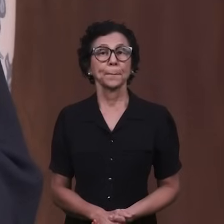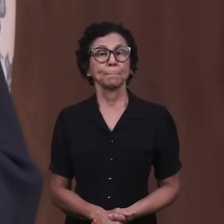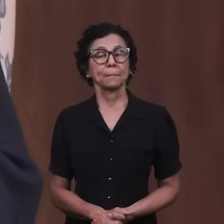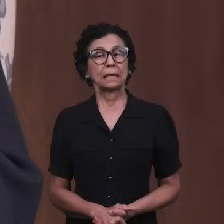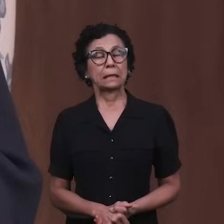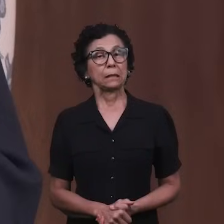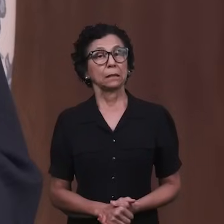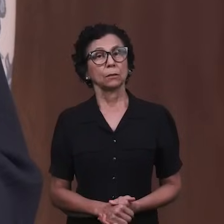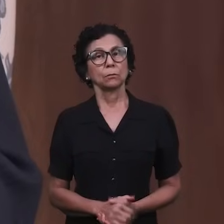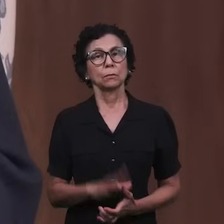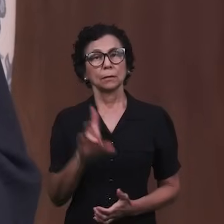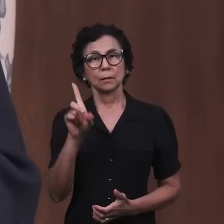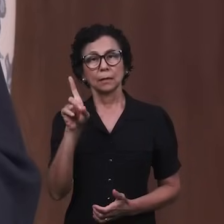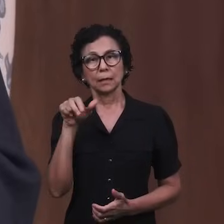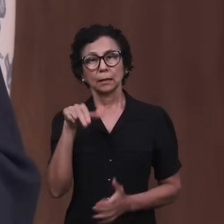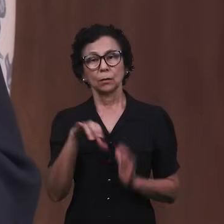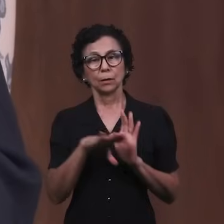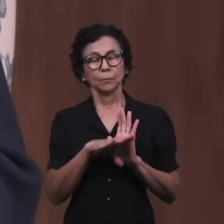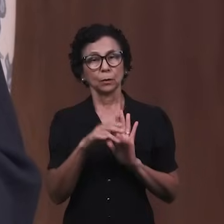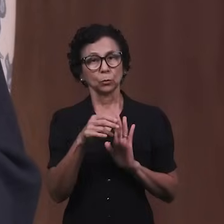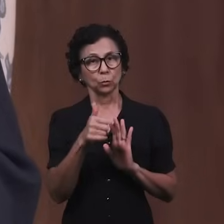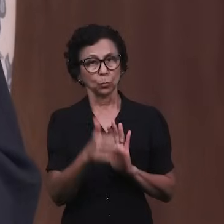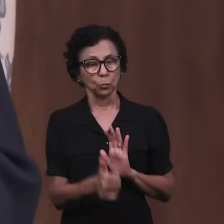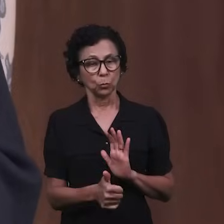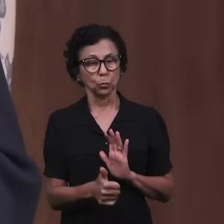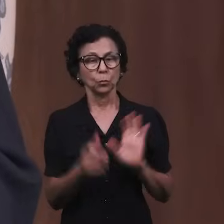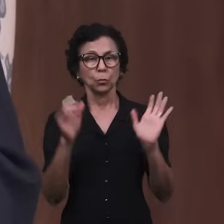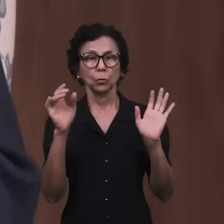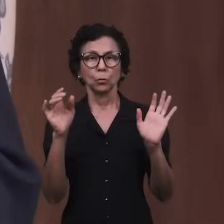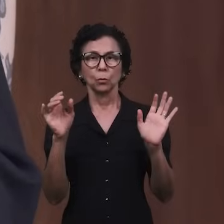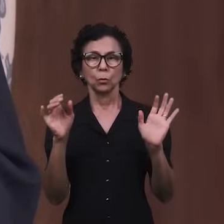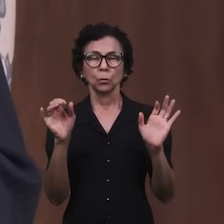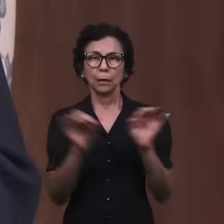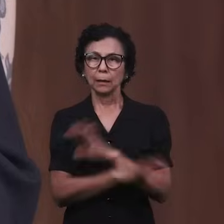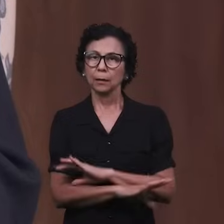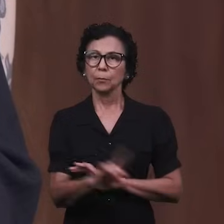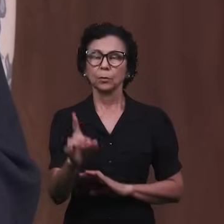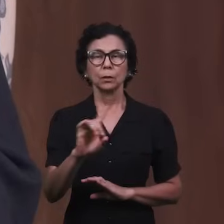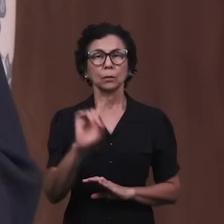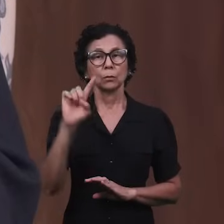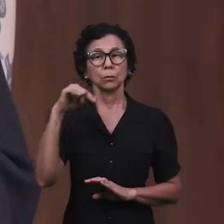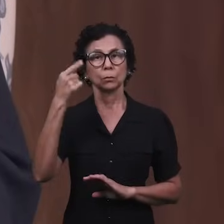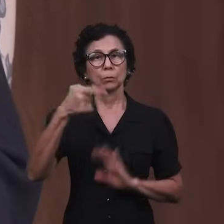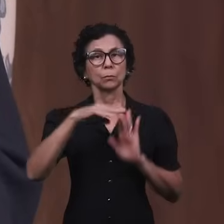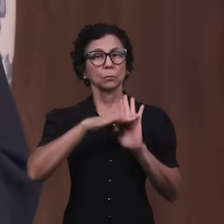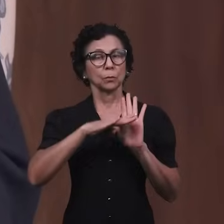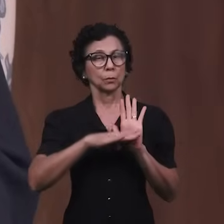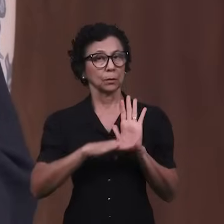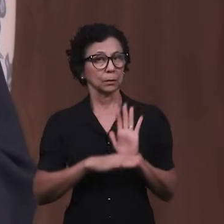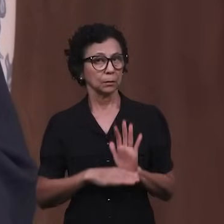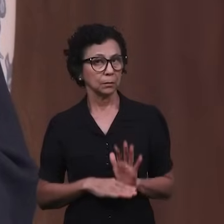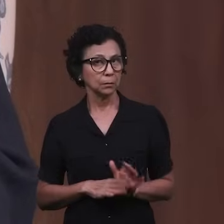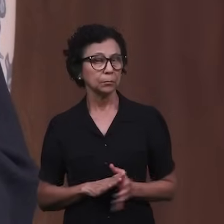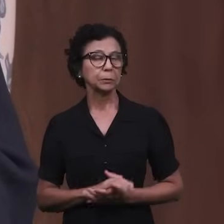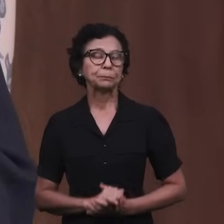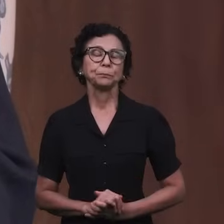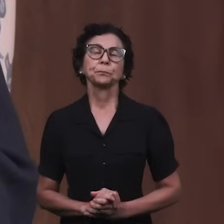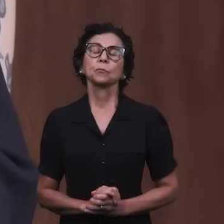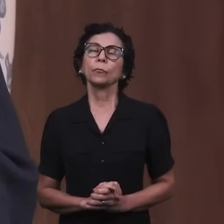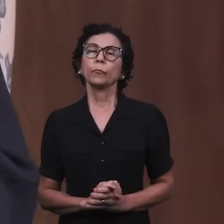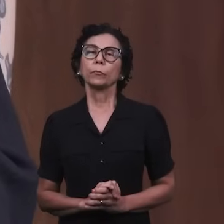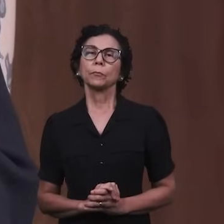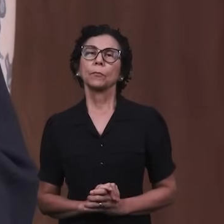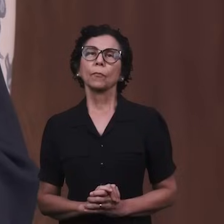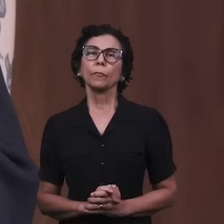aqui a respeito do capítulo 1 de Daniel, não acabou, porque no episódio que vem,